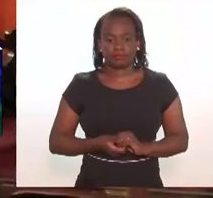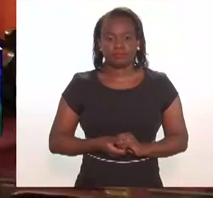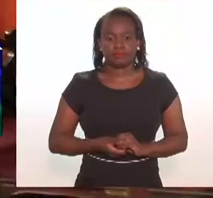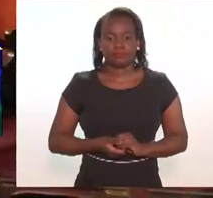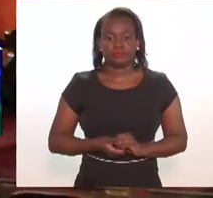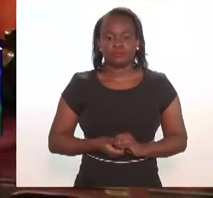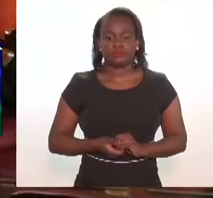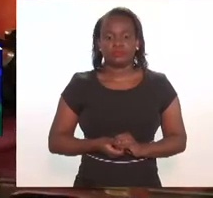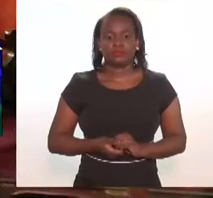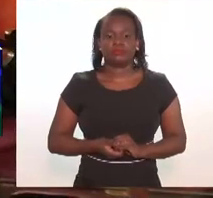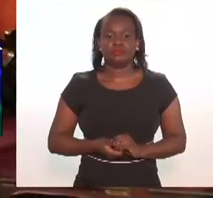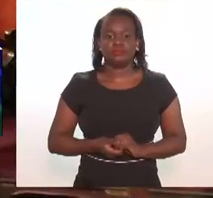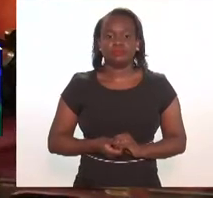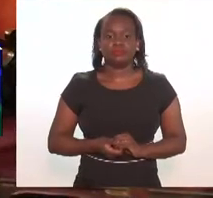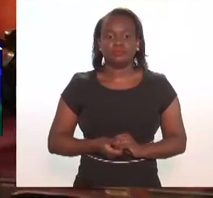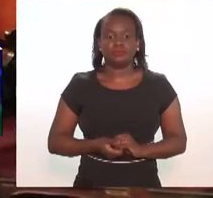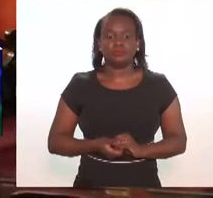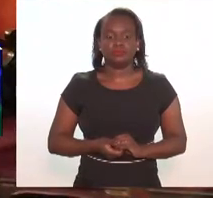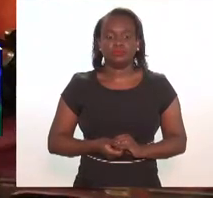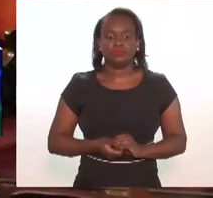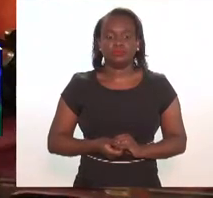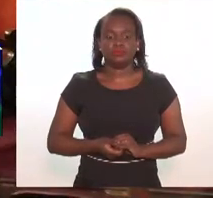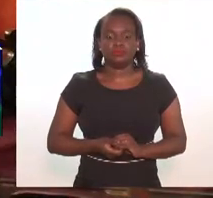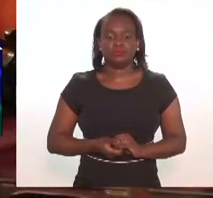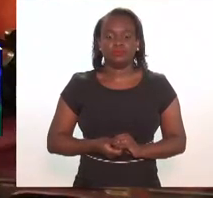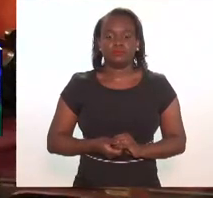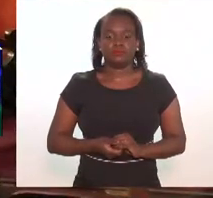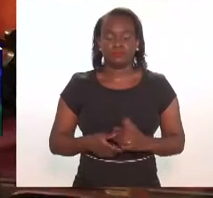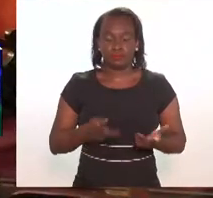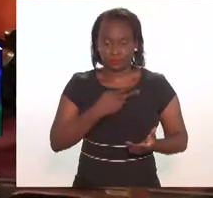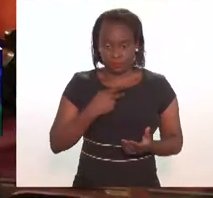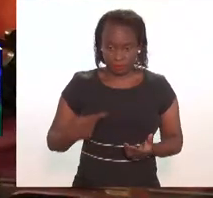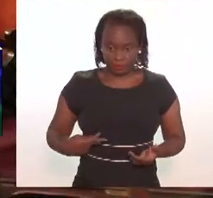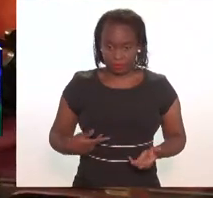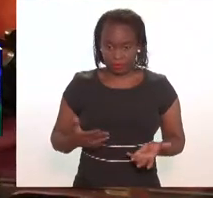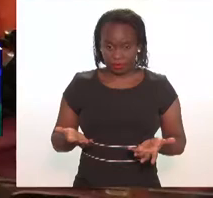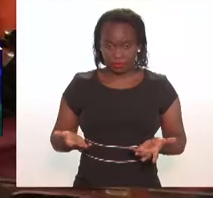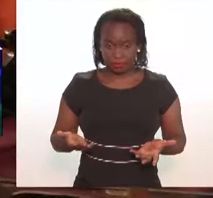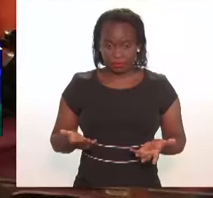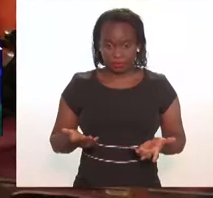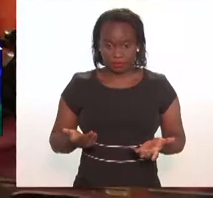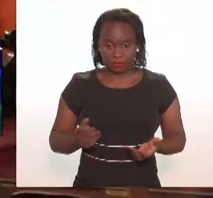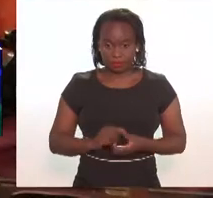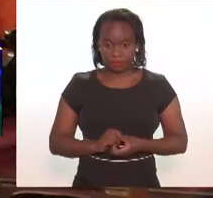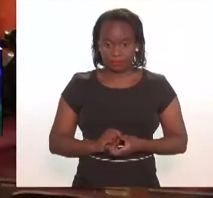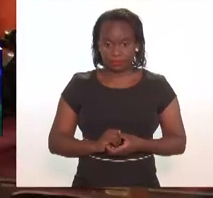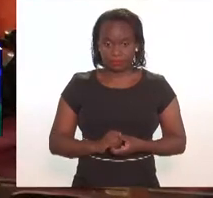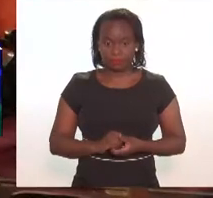Presidente, eu